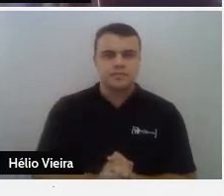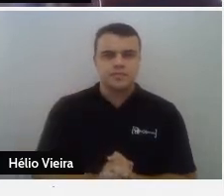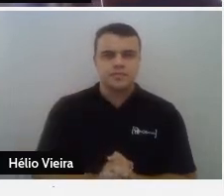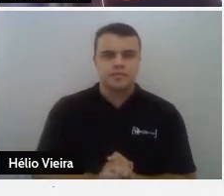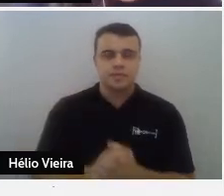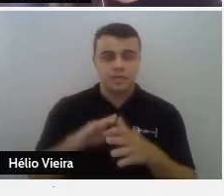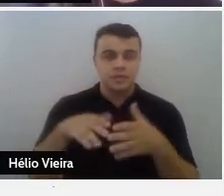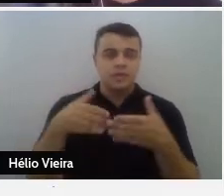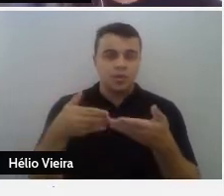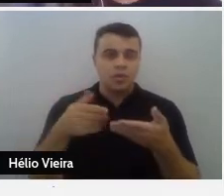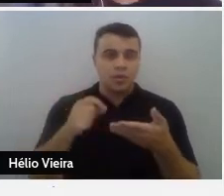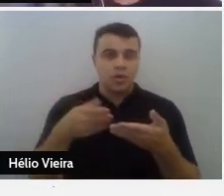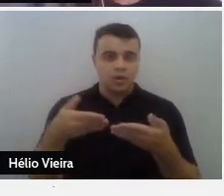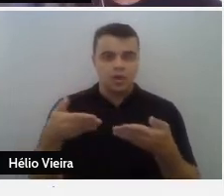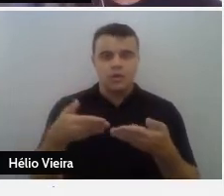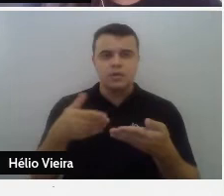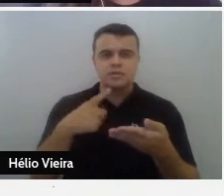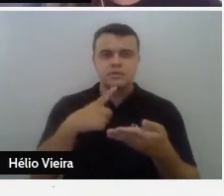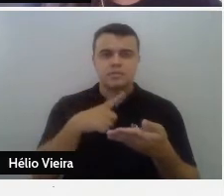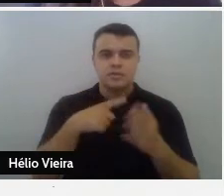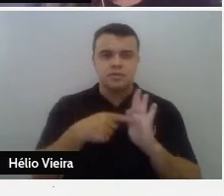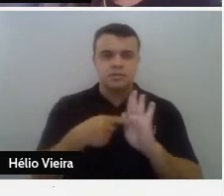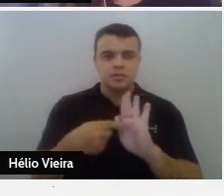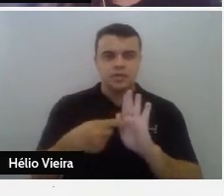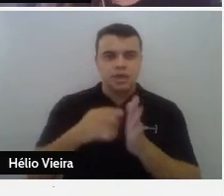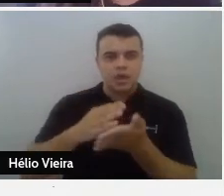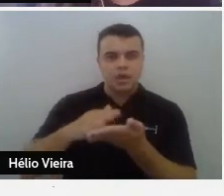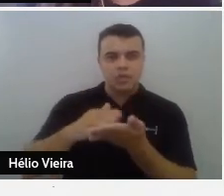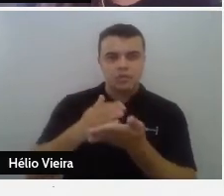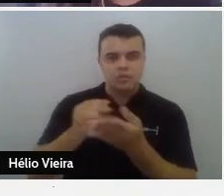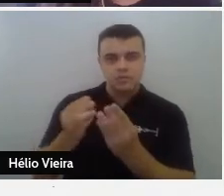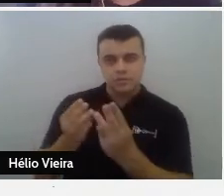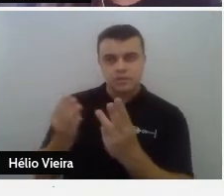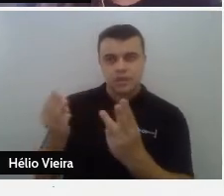Então, agora a gente vai mostrar alguns sites.